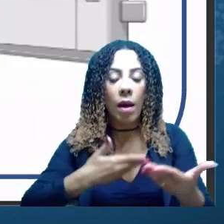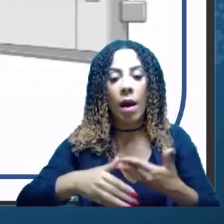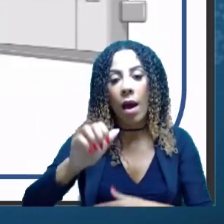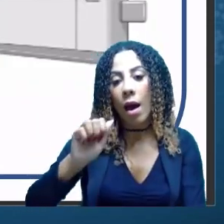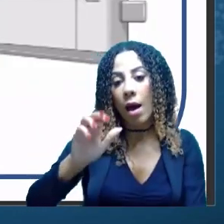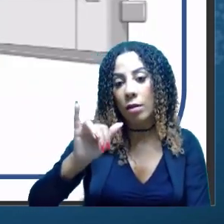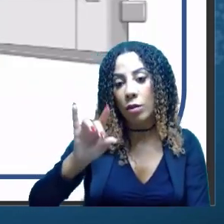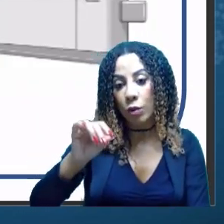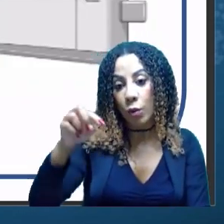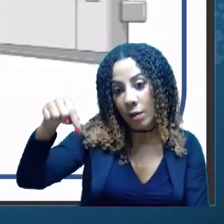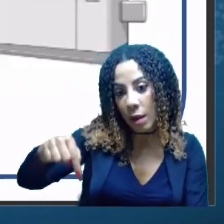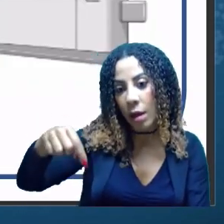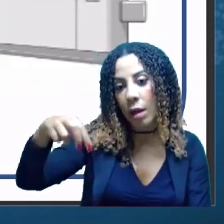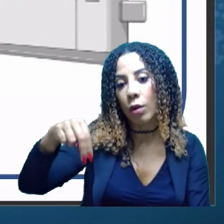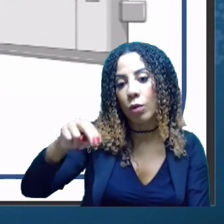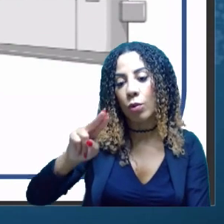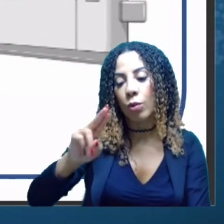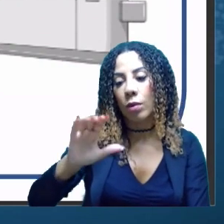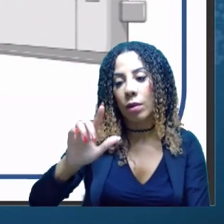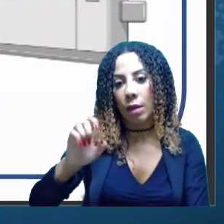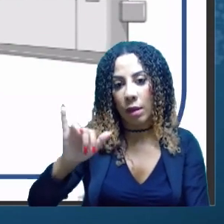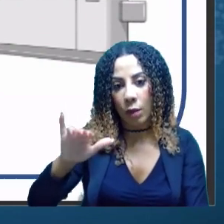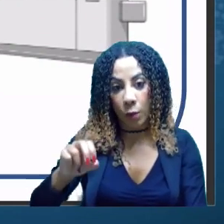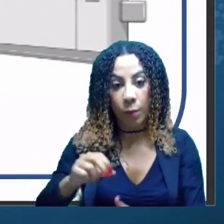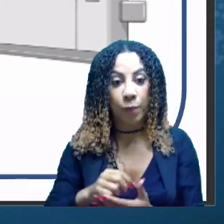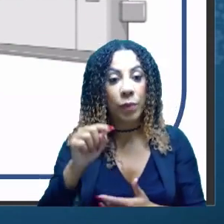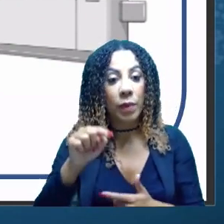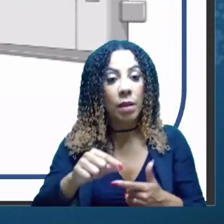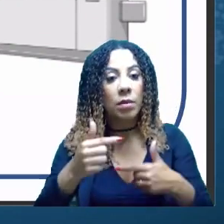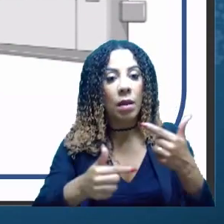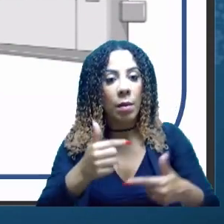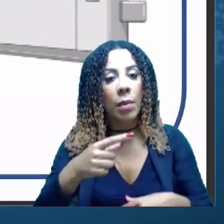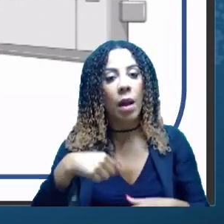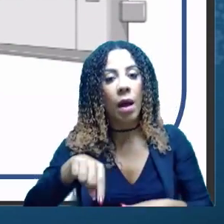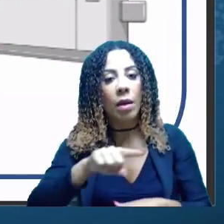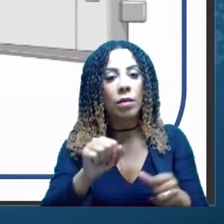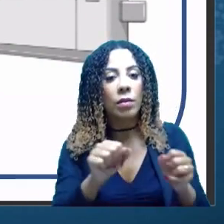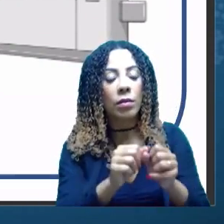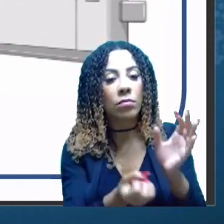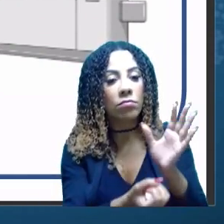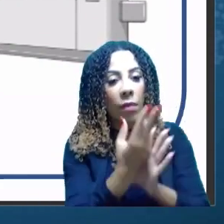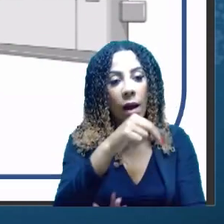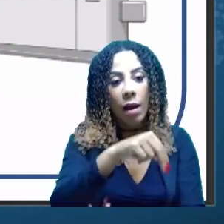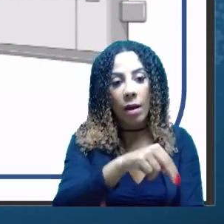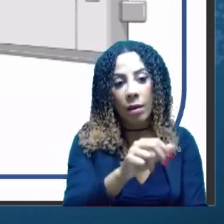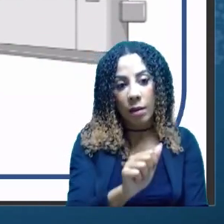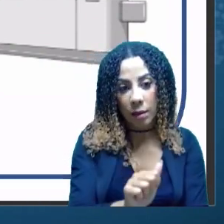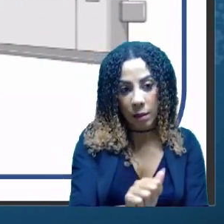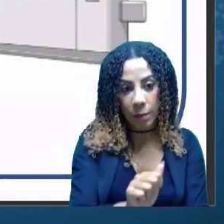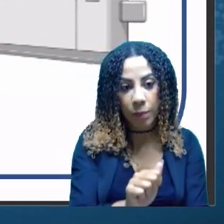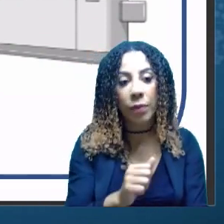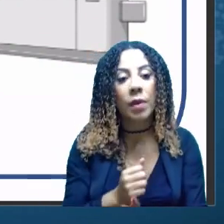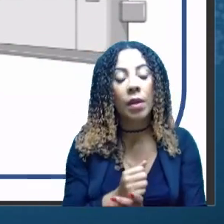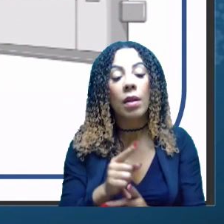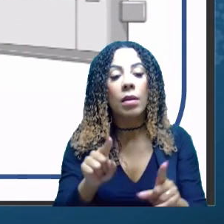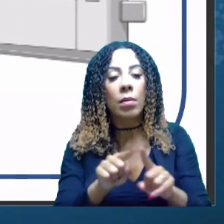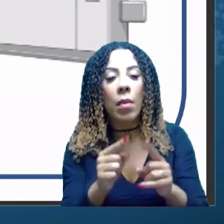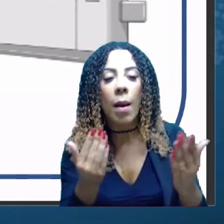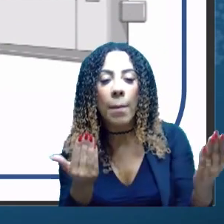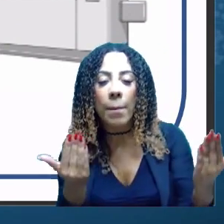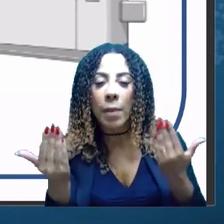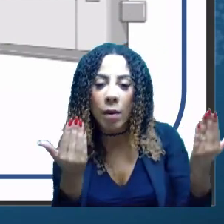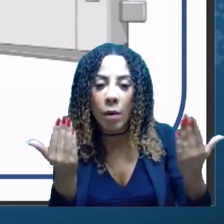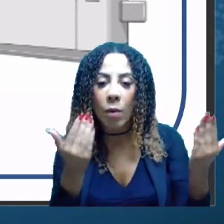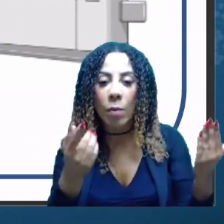trabalho, nós produzimos a proteína N em E. coli, que foi denominada NA, e, para fazer a comparação, a gente utilizou o tratamento